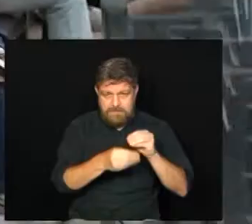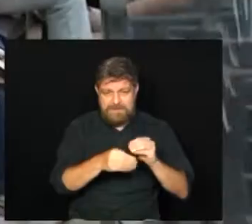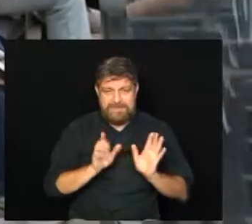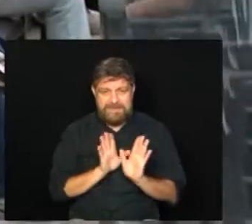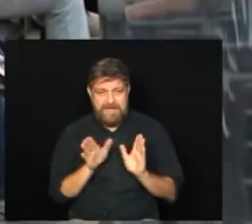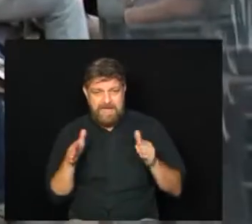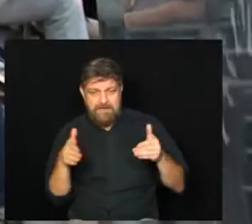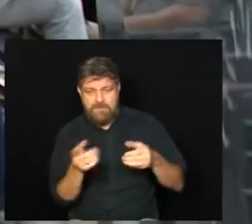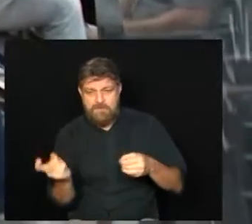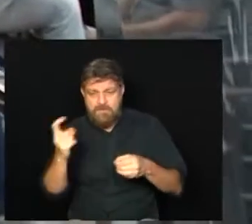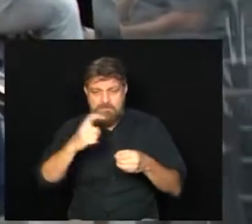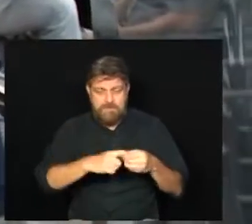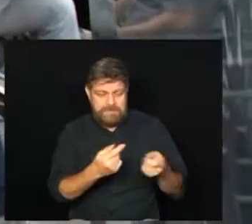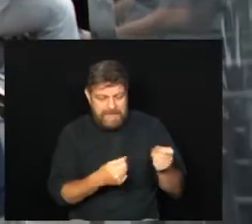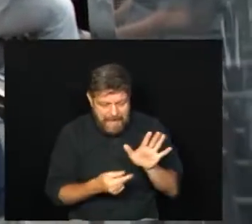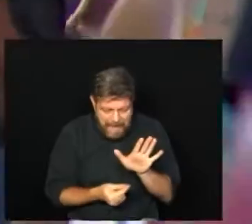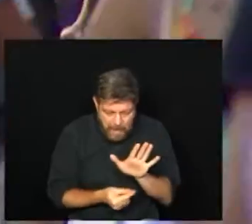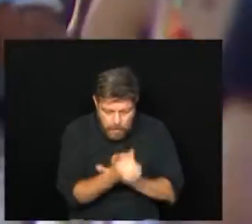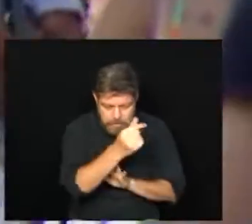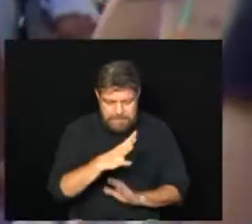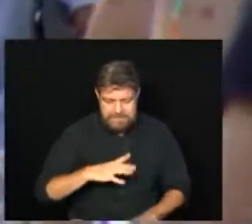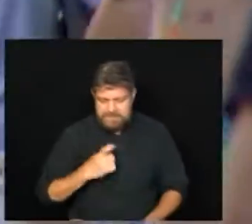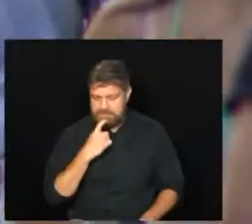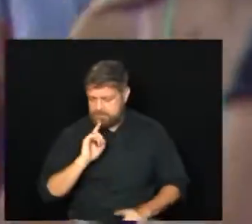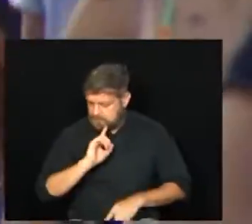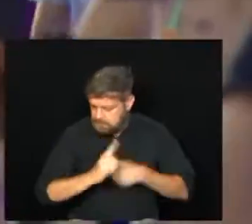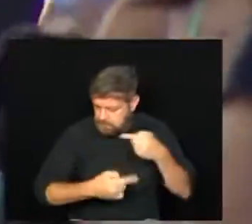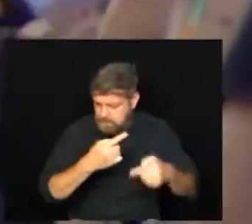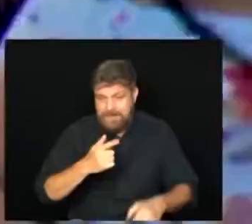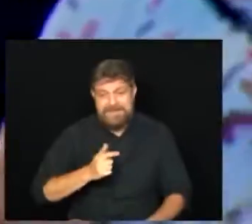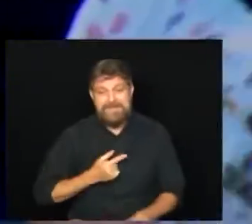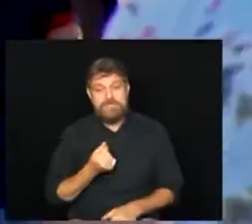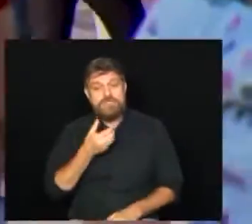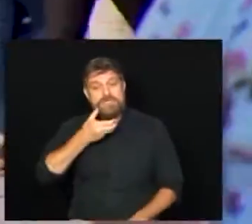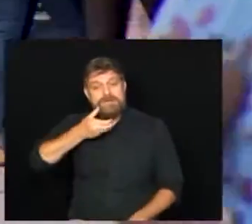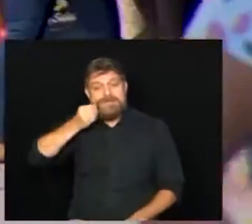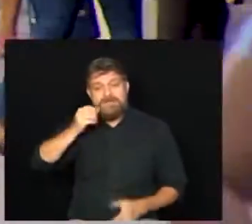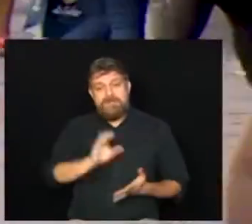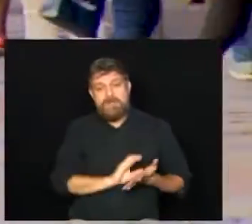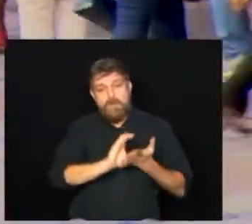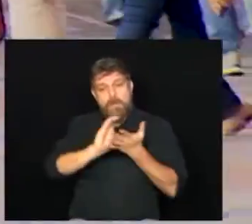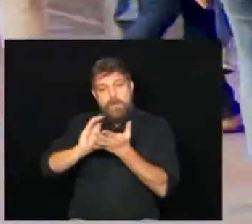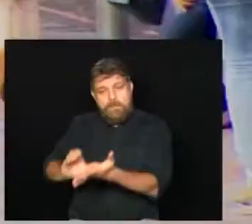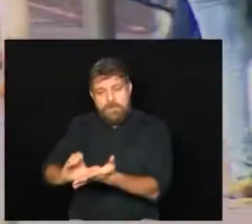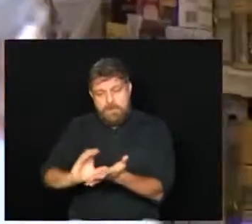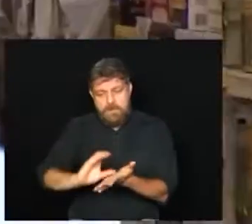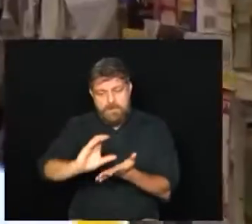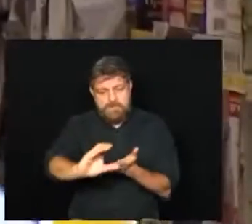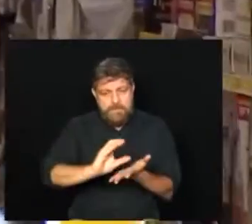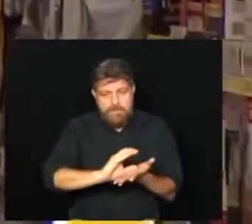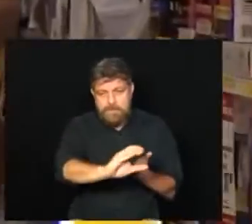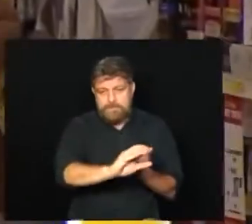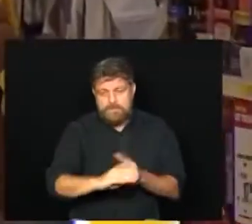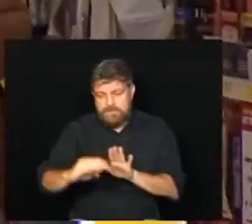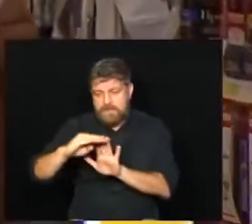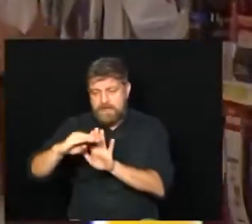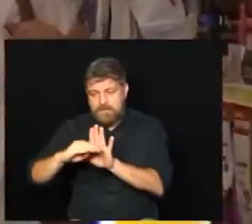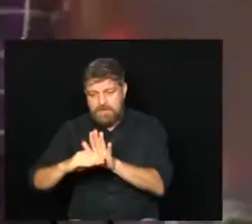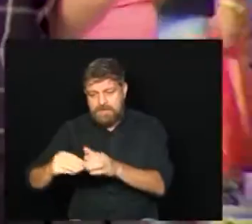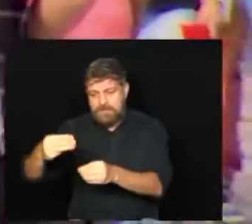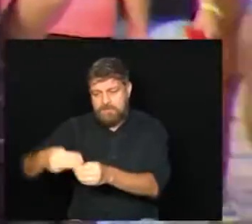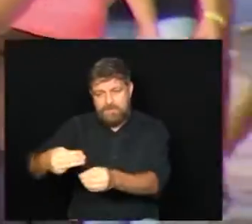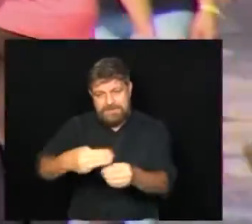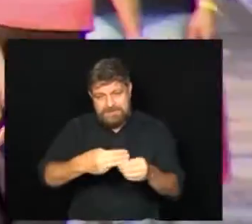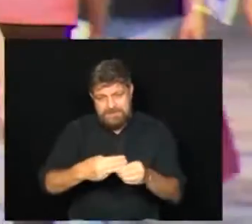na retomada da economia de Campinas, vai destinar recursos que serão disponibilizados para programas